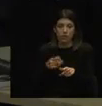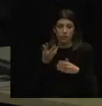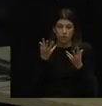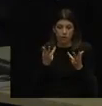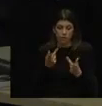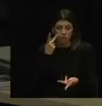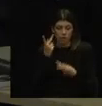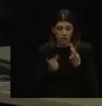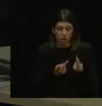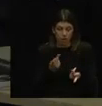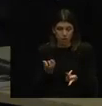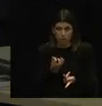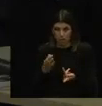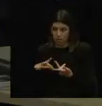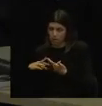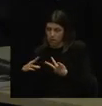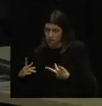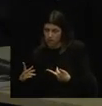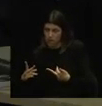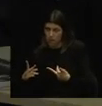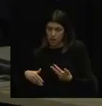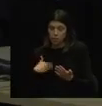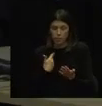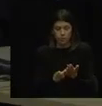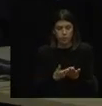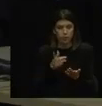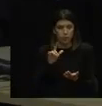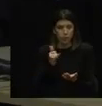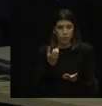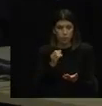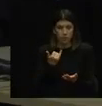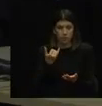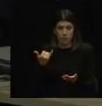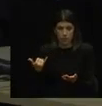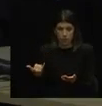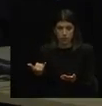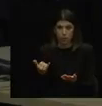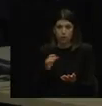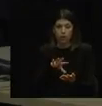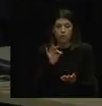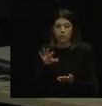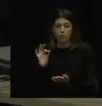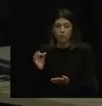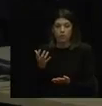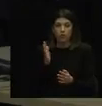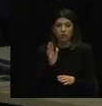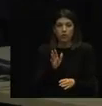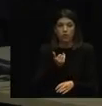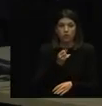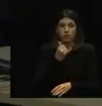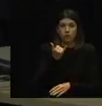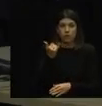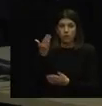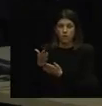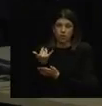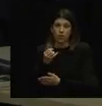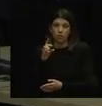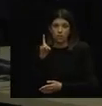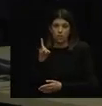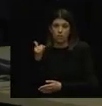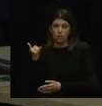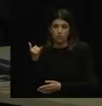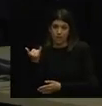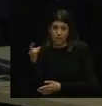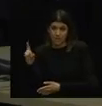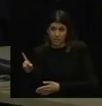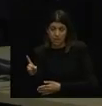analisarmos o Orçamento da Câmara Municipal de Lisboa para 2022, as grandes opções do Plano 2022-2026, o mapa de